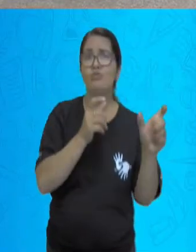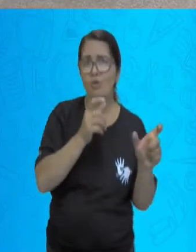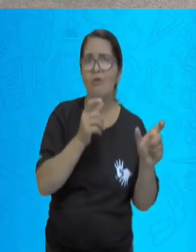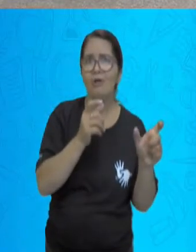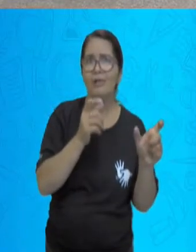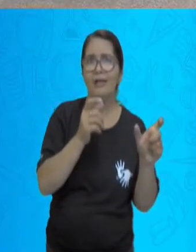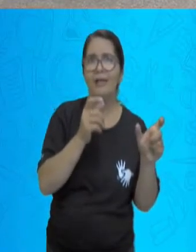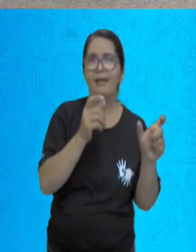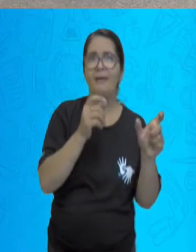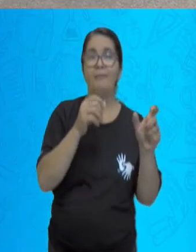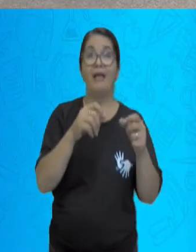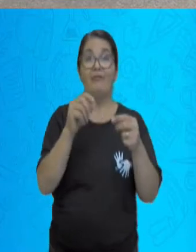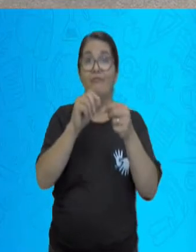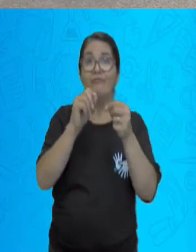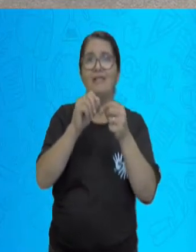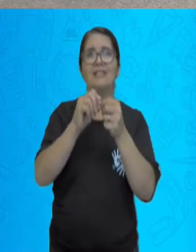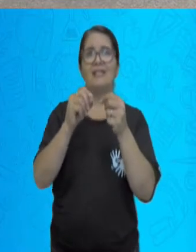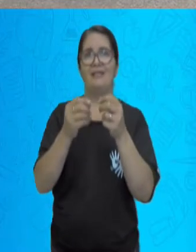é o substantivo abstrato.